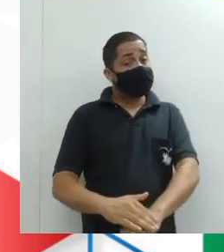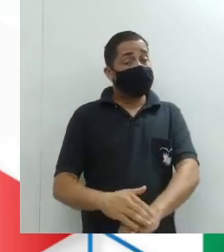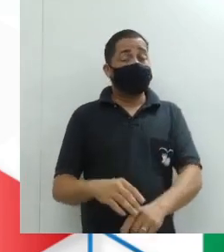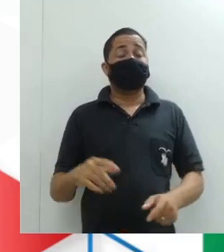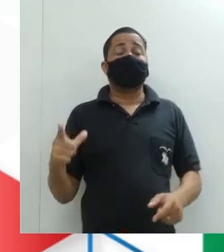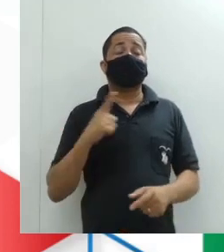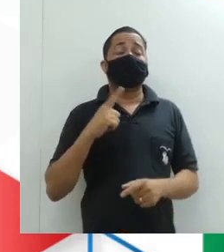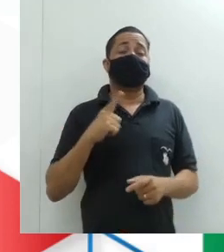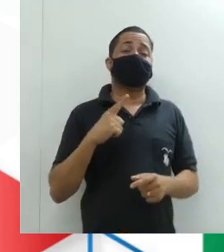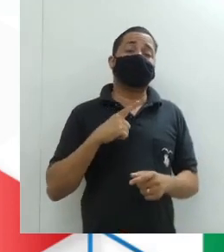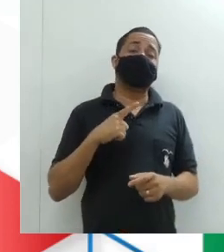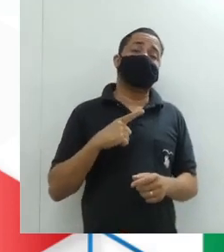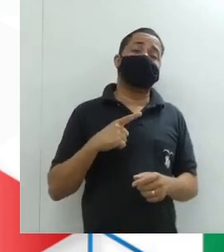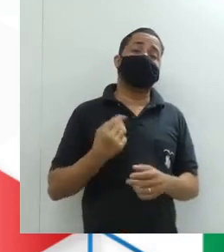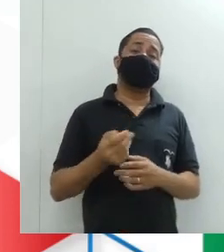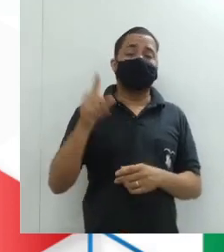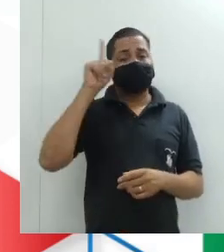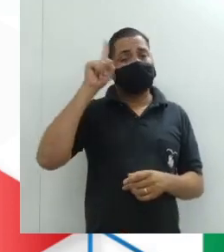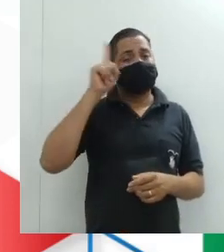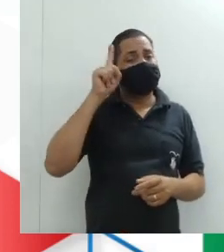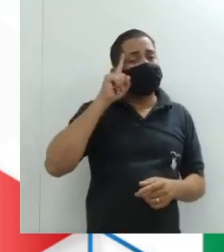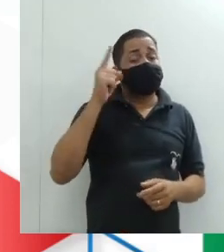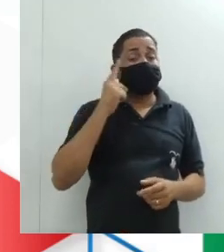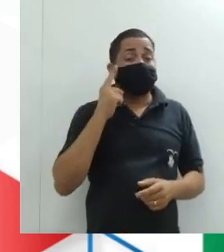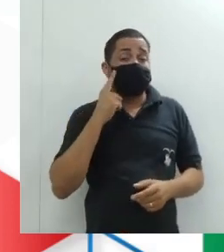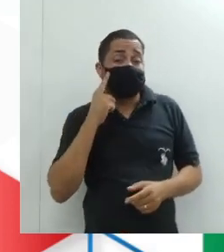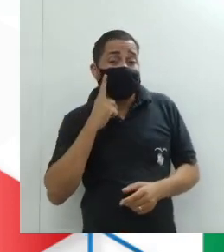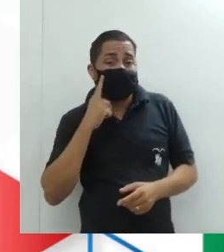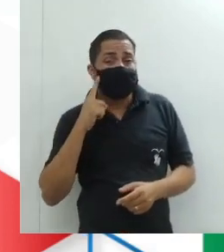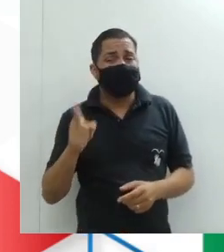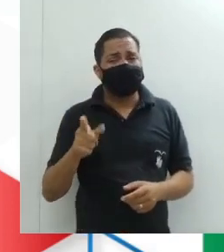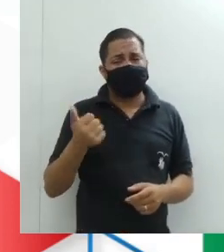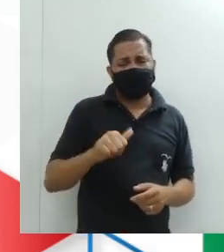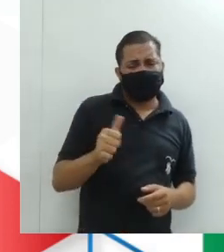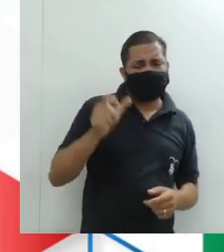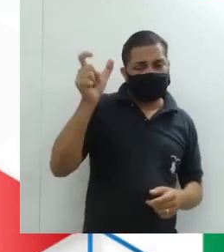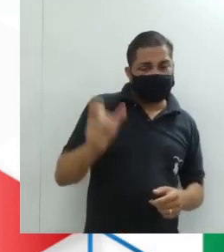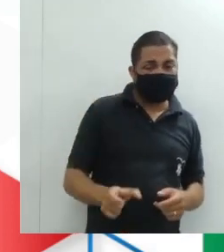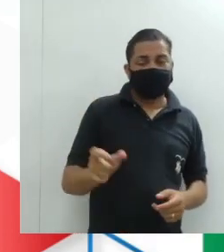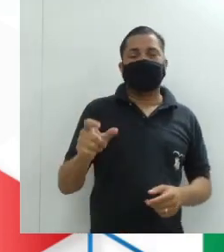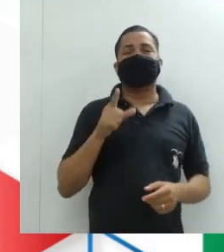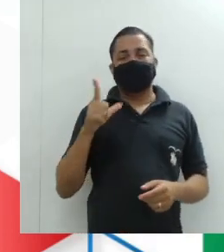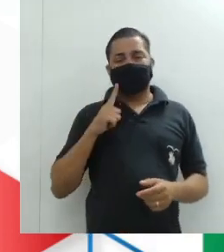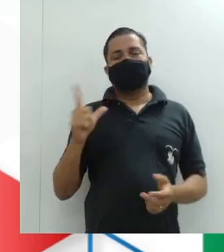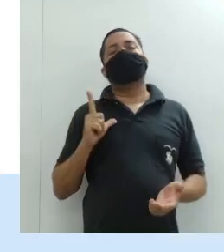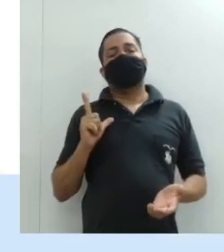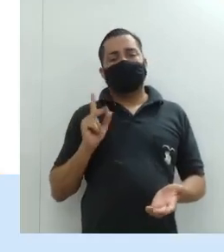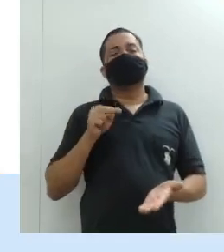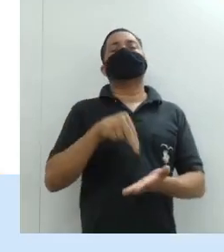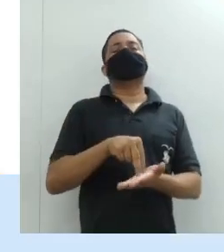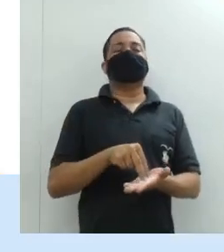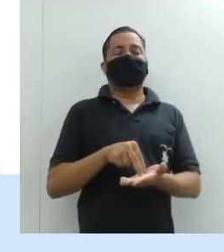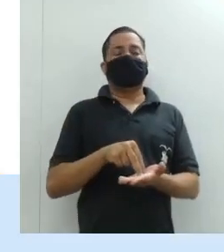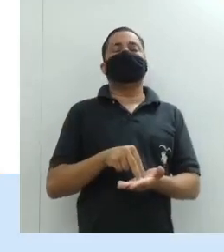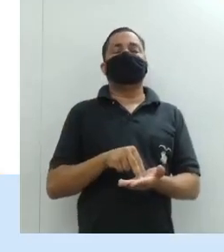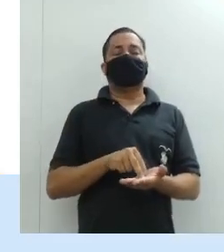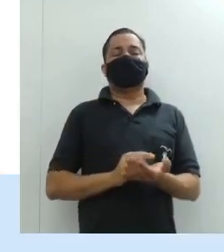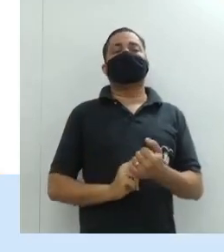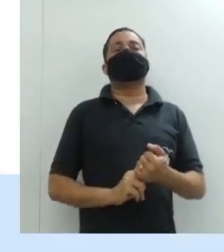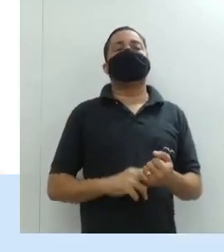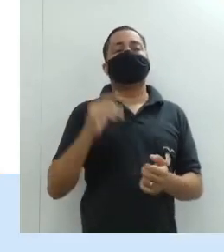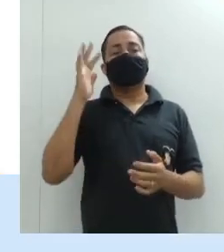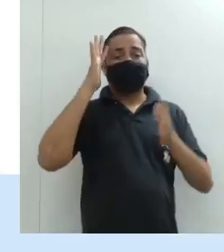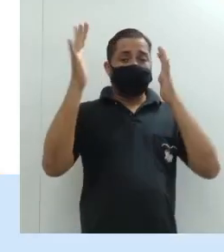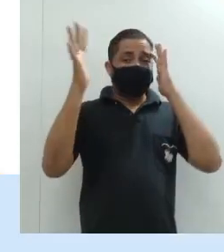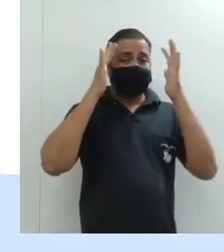do cotidiano, ver a sua validade. Aí você está tomando uma atitude